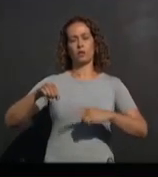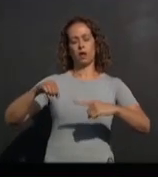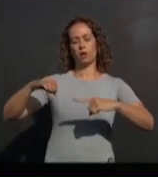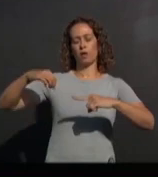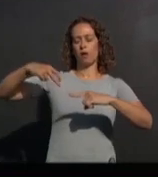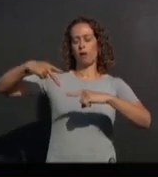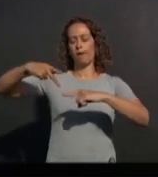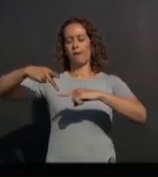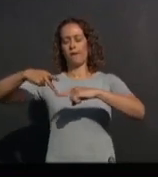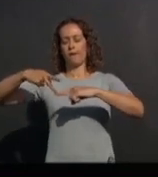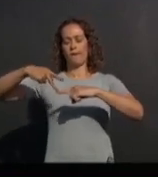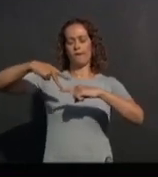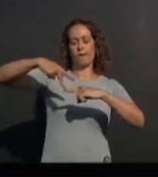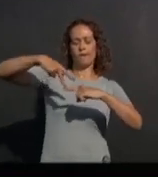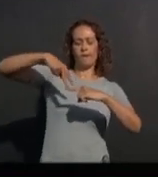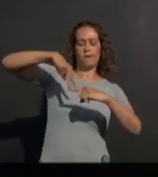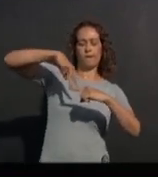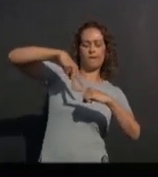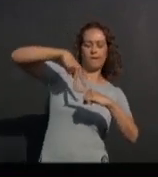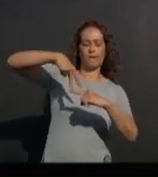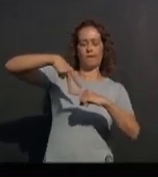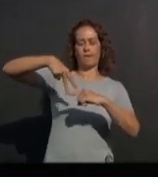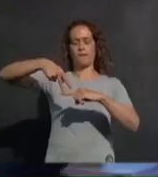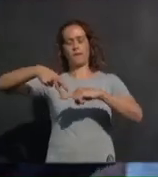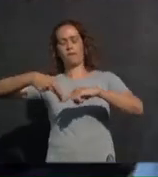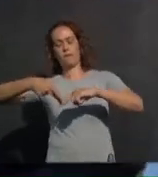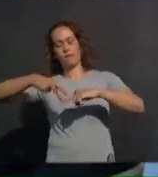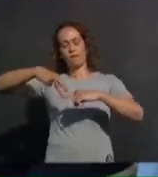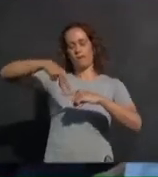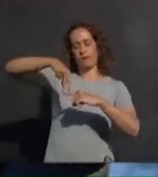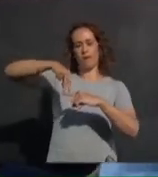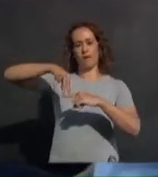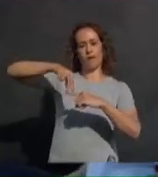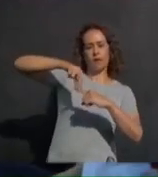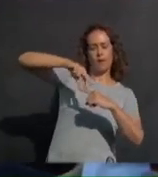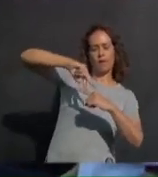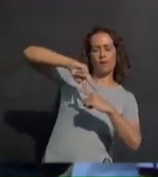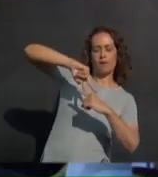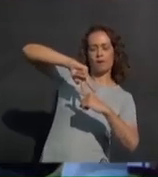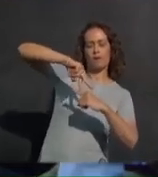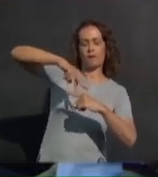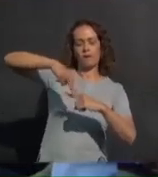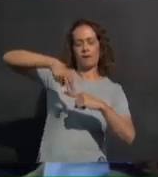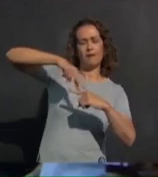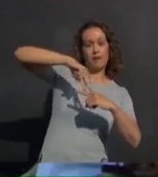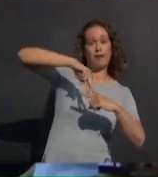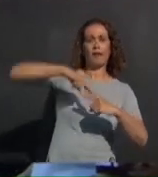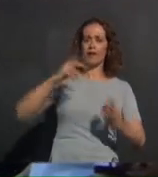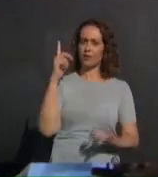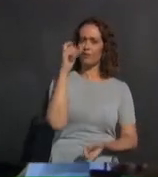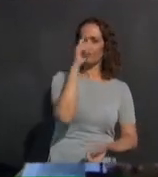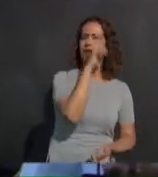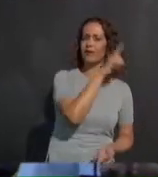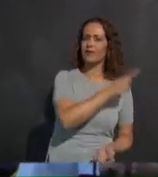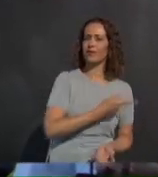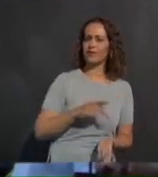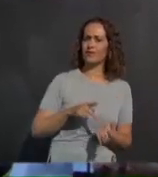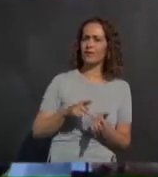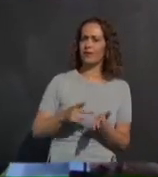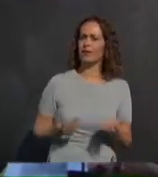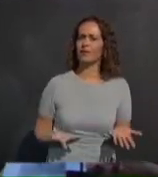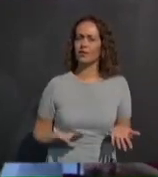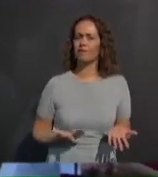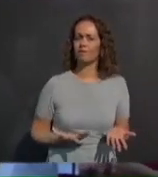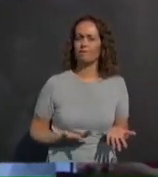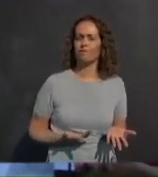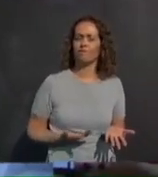é assim, ó. A gente vai, aí... Ai, meu Deus do céu. Você tem paz andando numa murrinha dessa? Será que Deus te